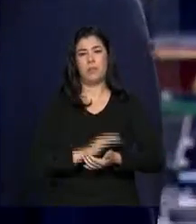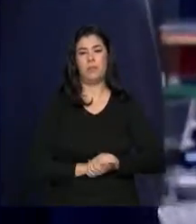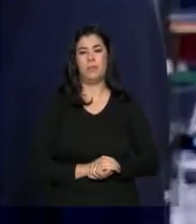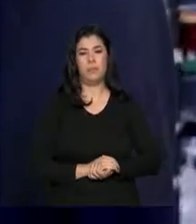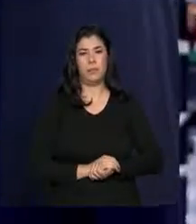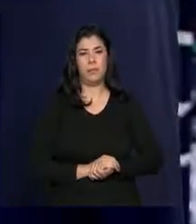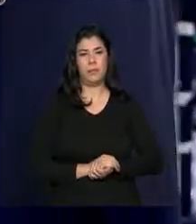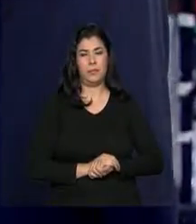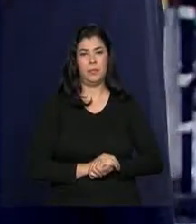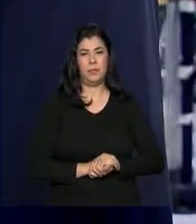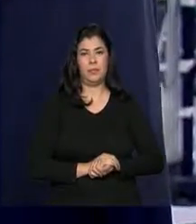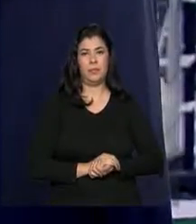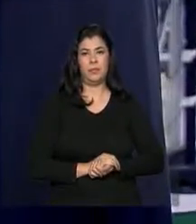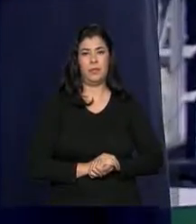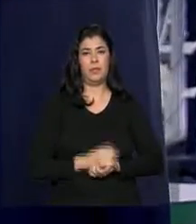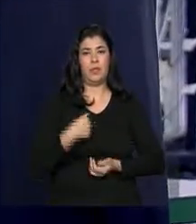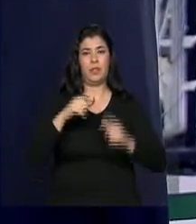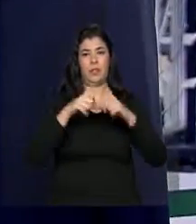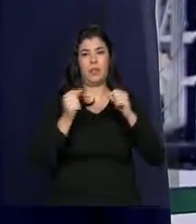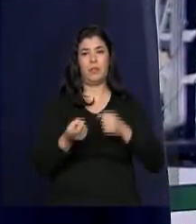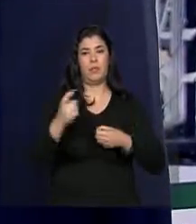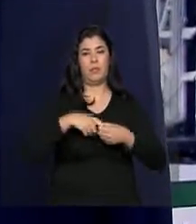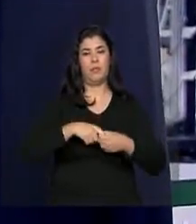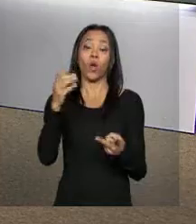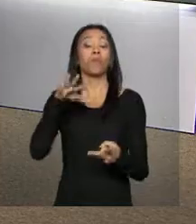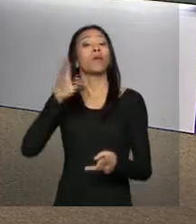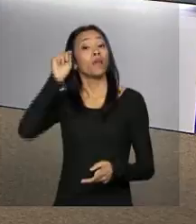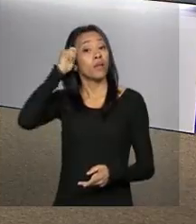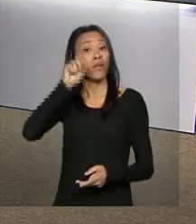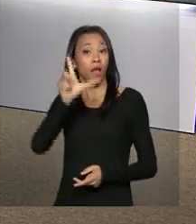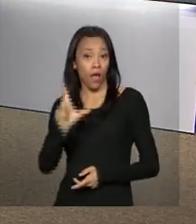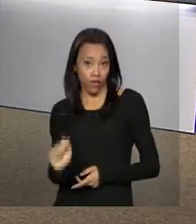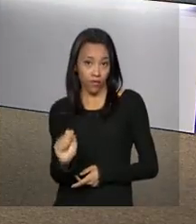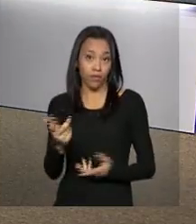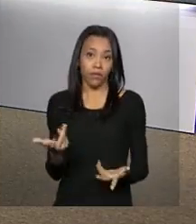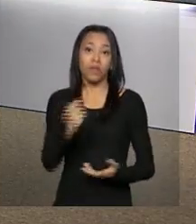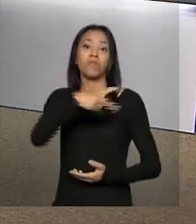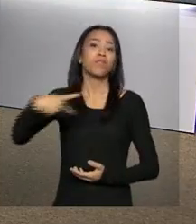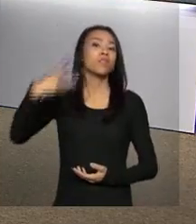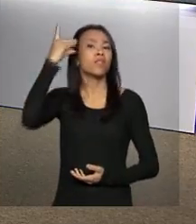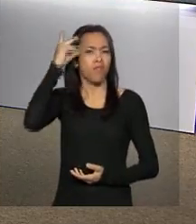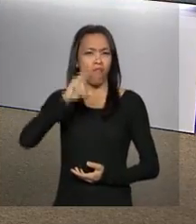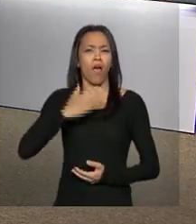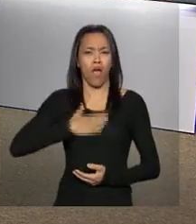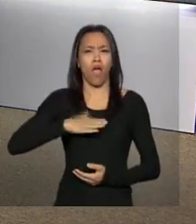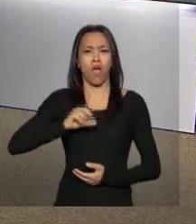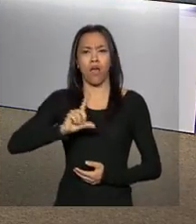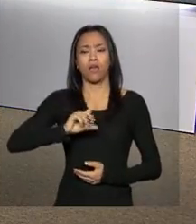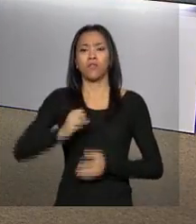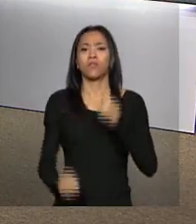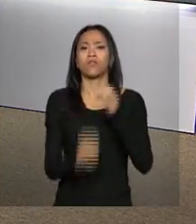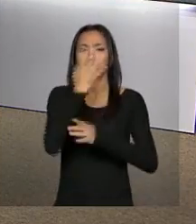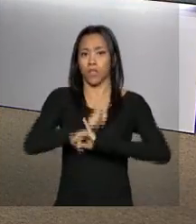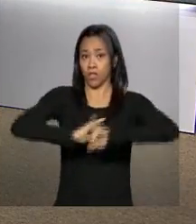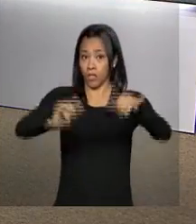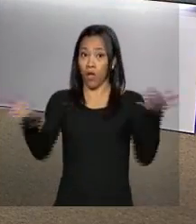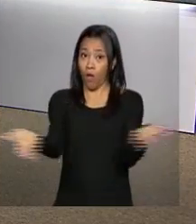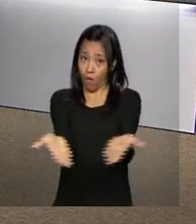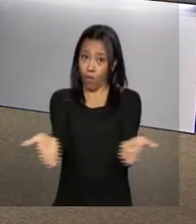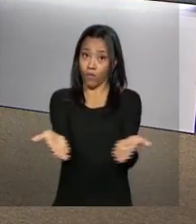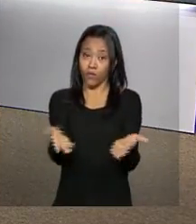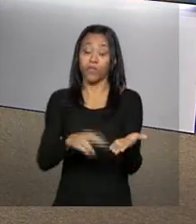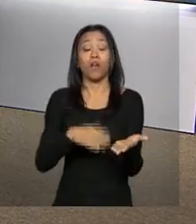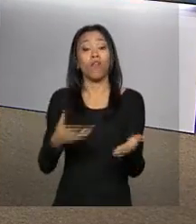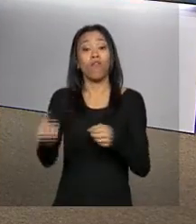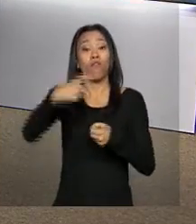sua participação. De Brasília, Luana Karen. E a presidenta Dilma Rousseff vai lançar hoje o Plano Nacional de Exportações. Vamos voltar